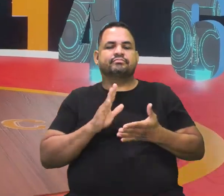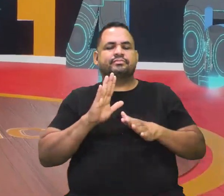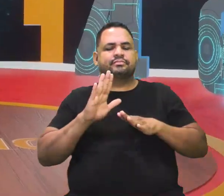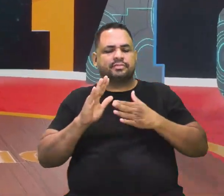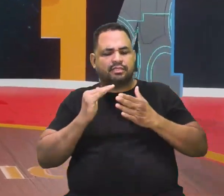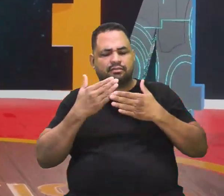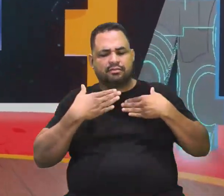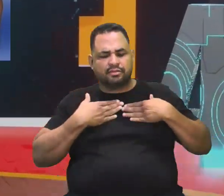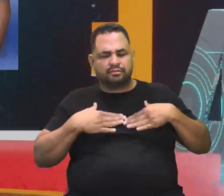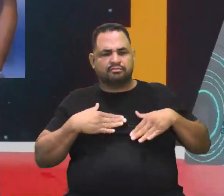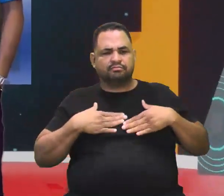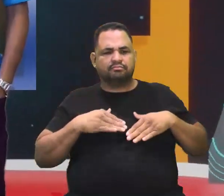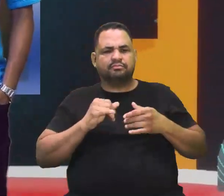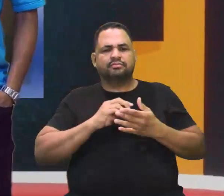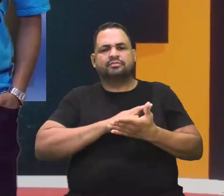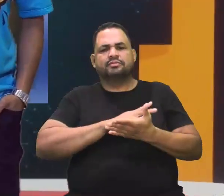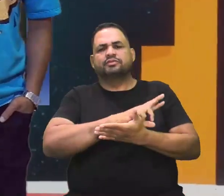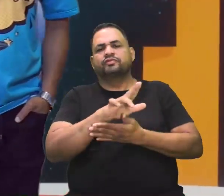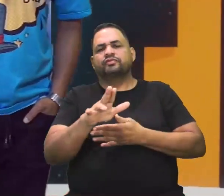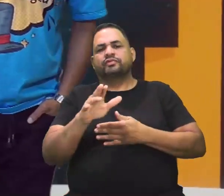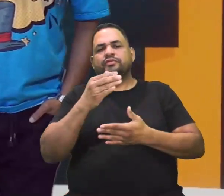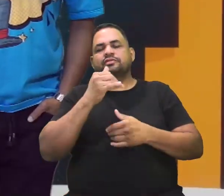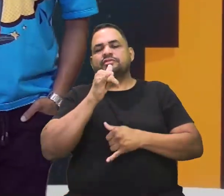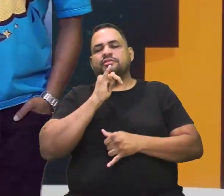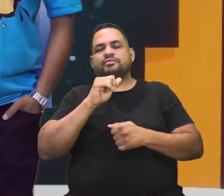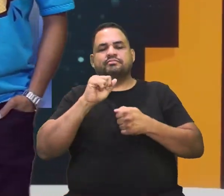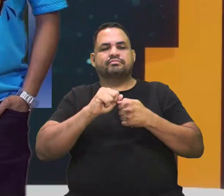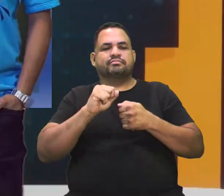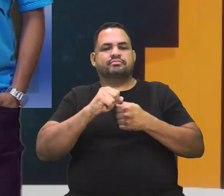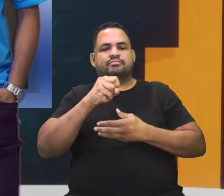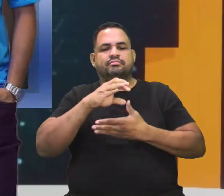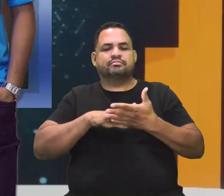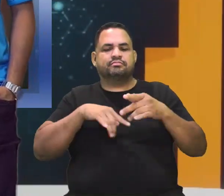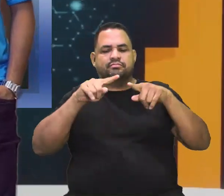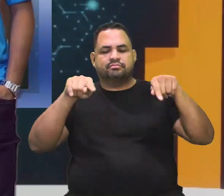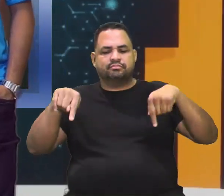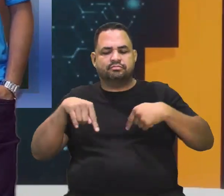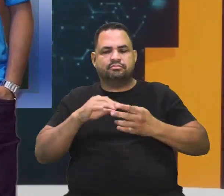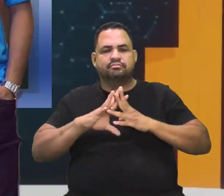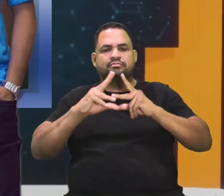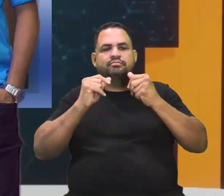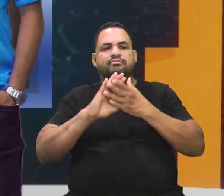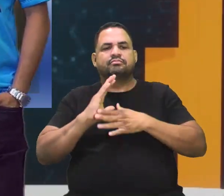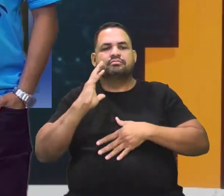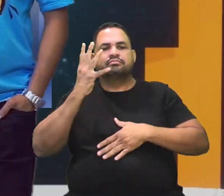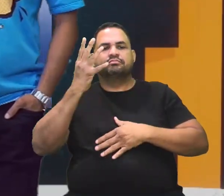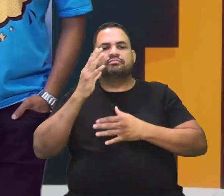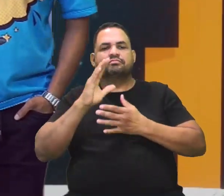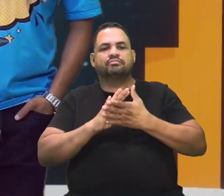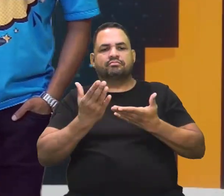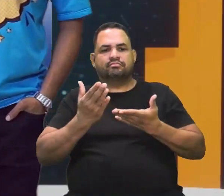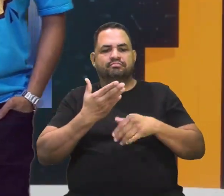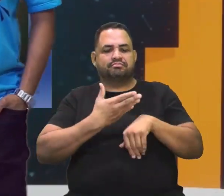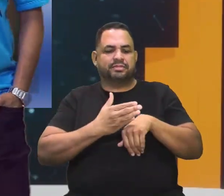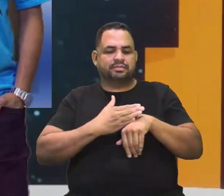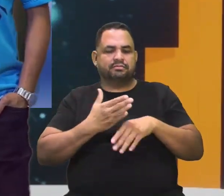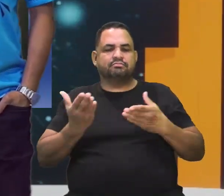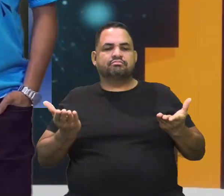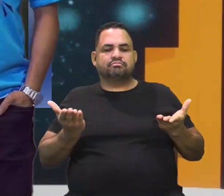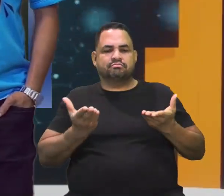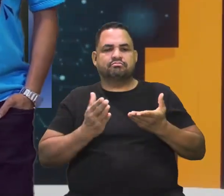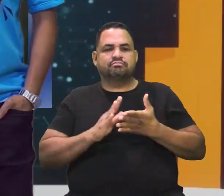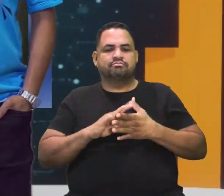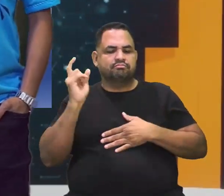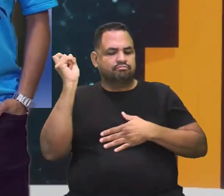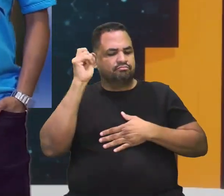a passo, muitos exemplos foram feitos, muitas atividades de sala, todas elas com resolução, resolvidas para vocês. Então, acho